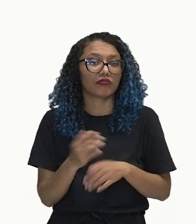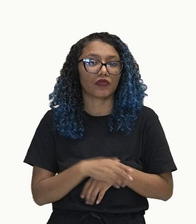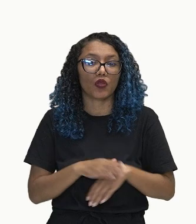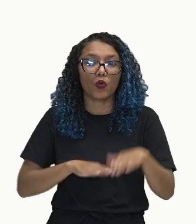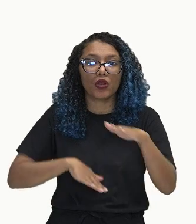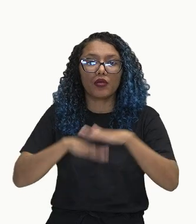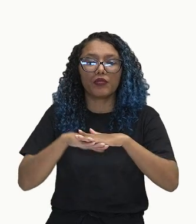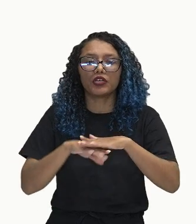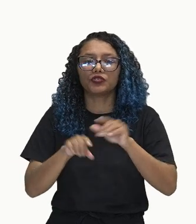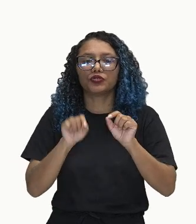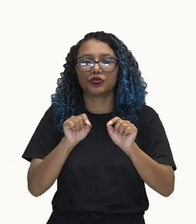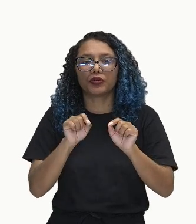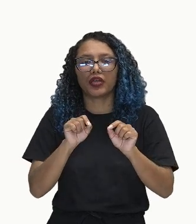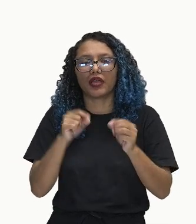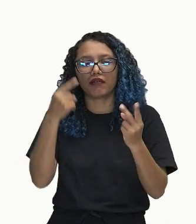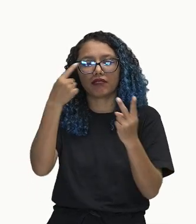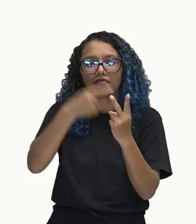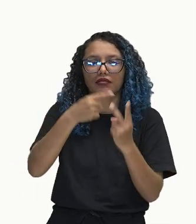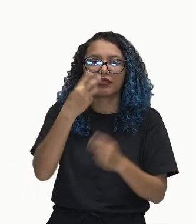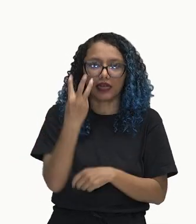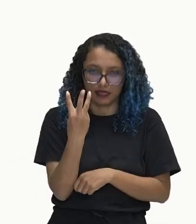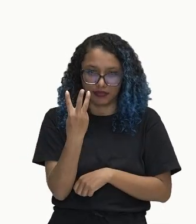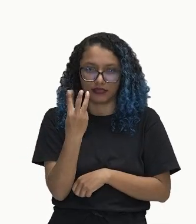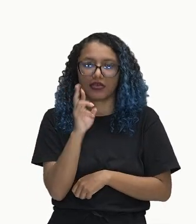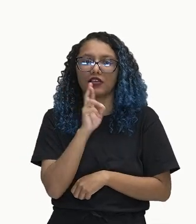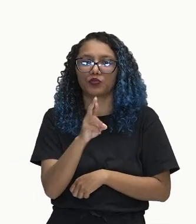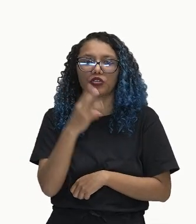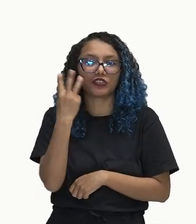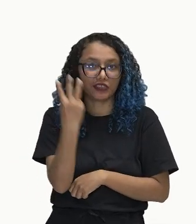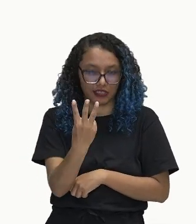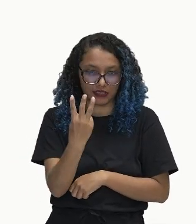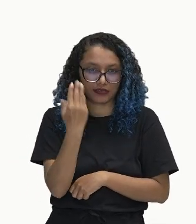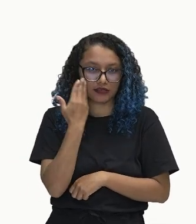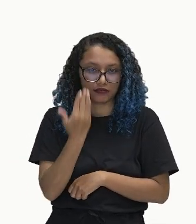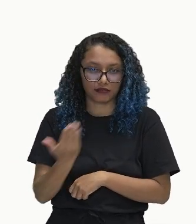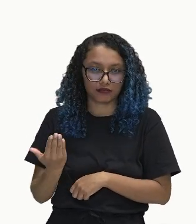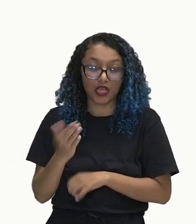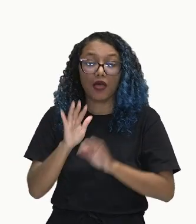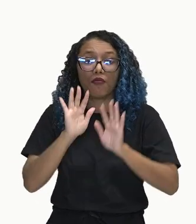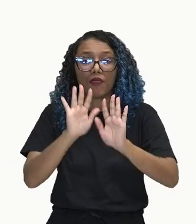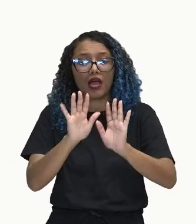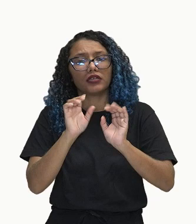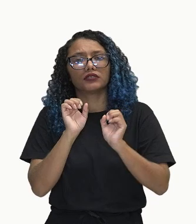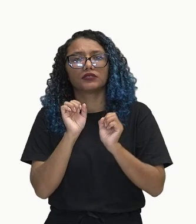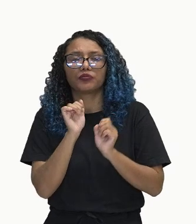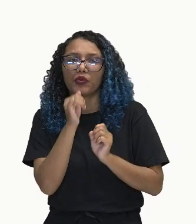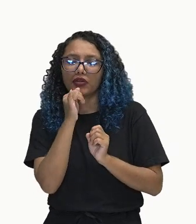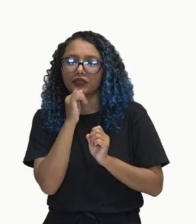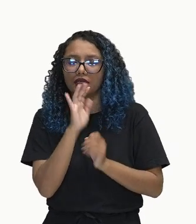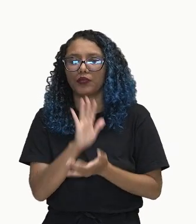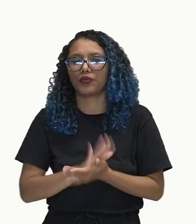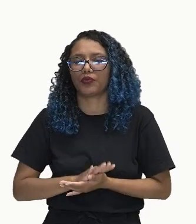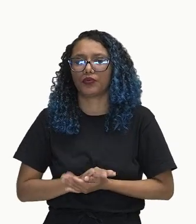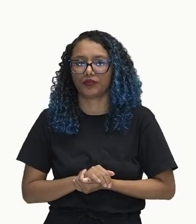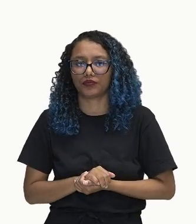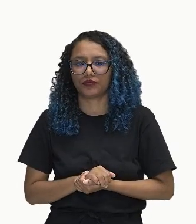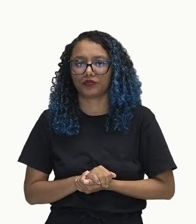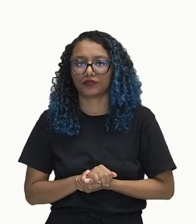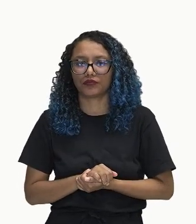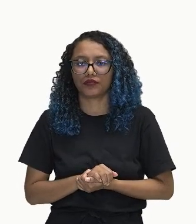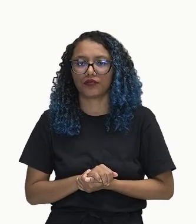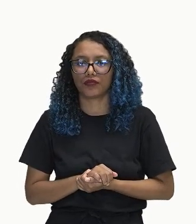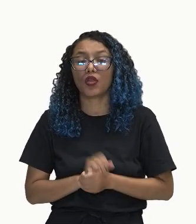máximo 3 raízes, que foi o que nós achamos aqui. Mas nada impede também, pessoal, de essa função